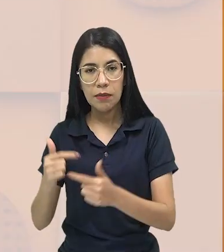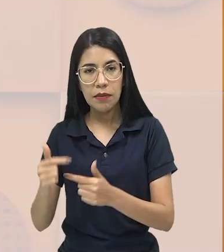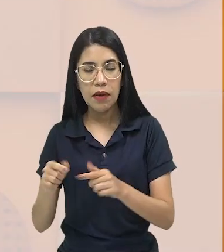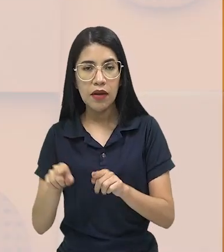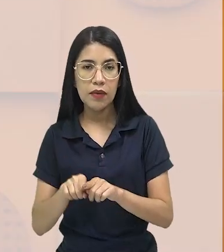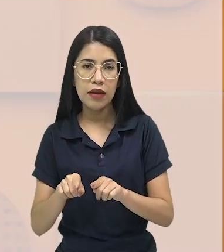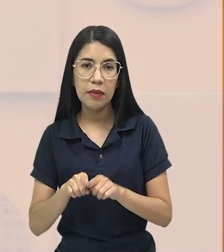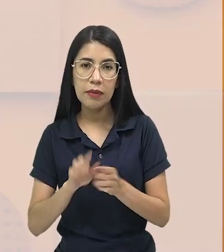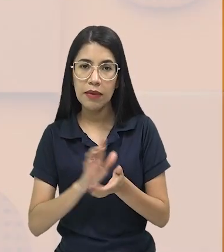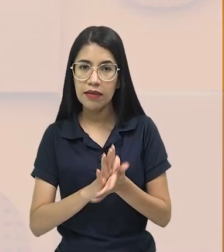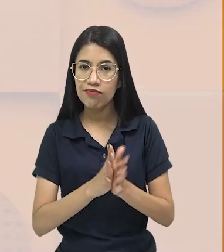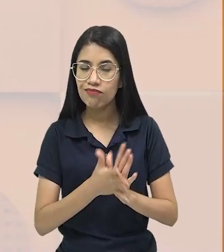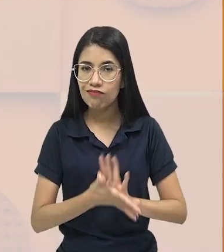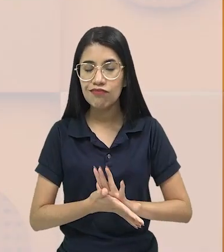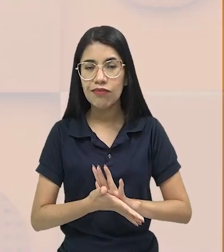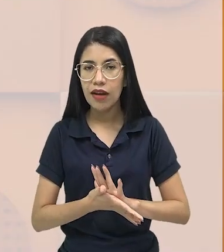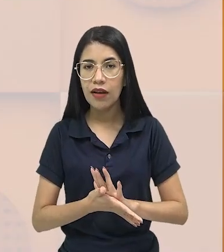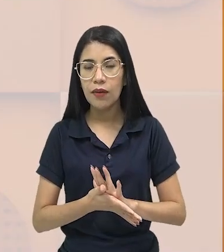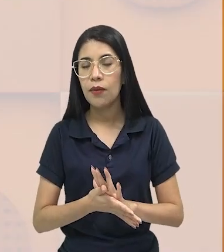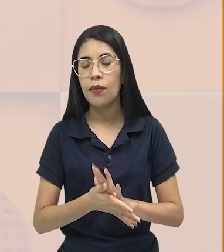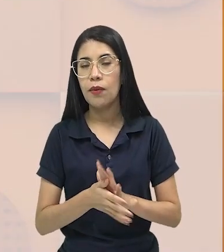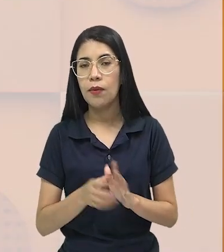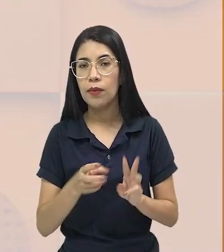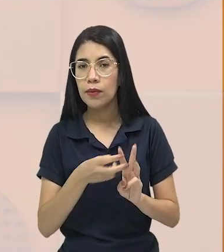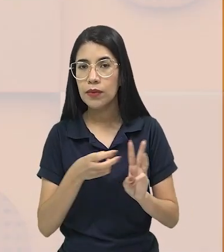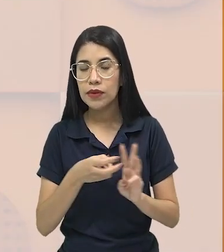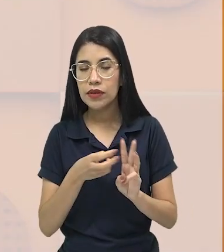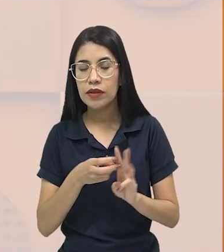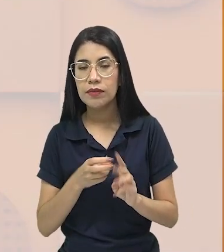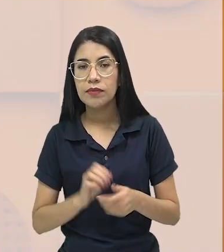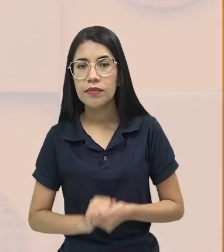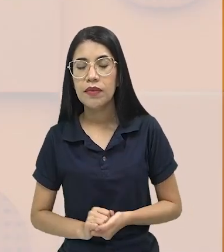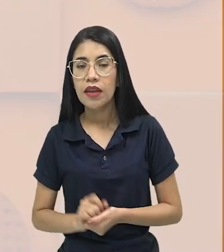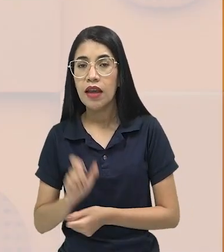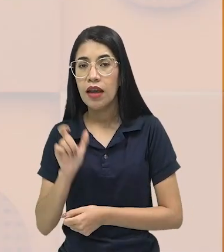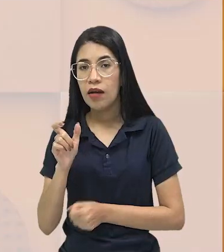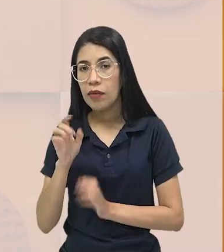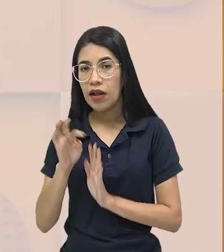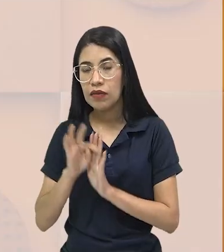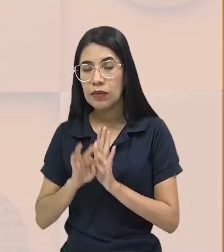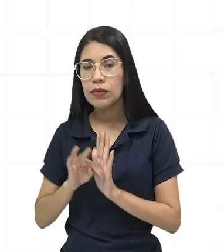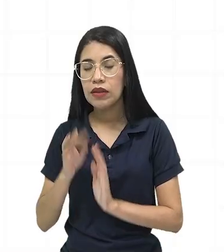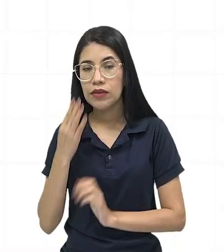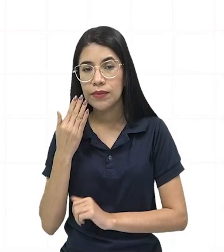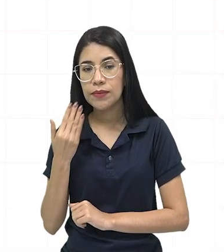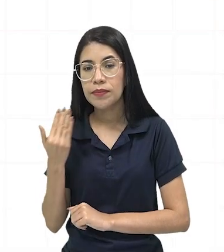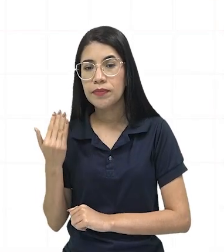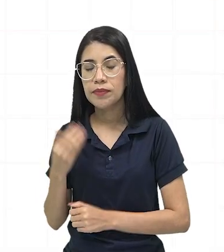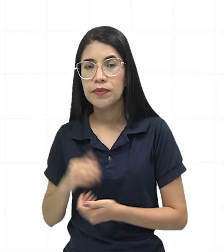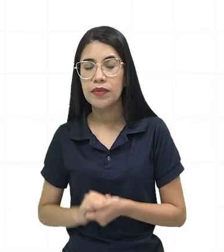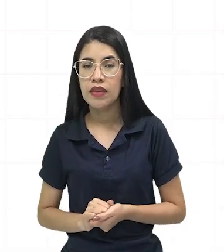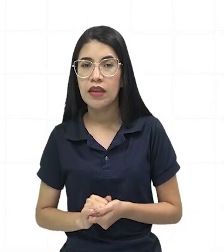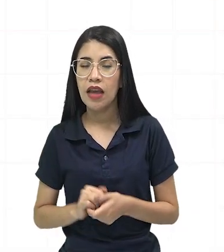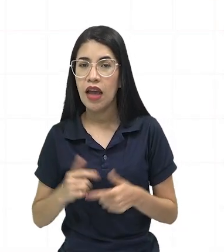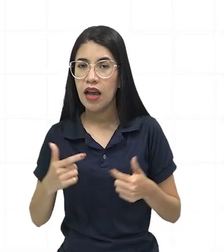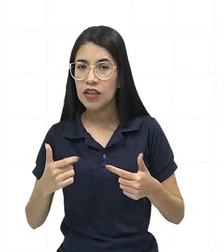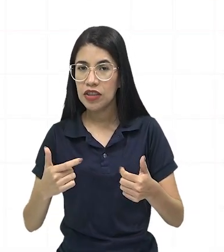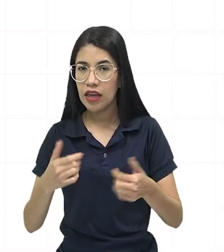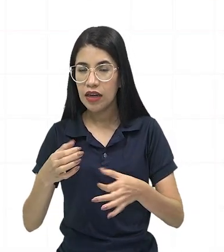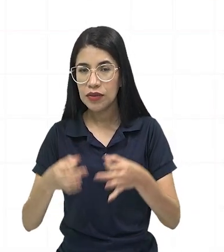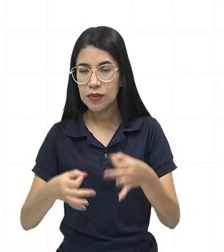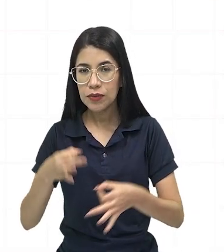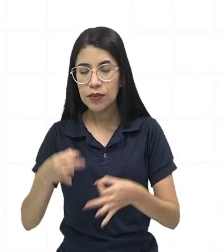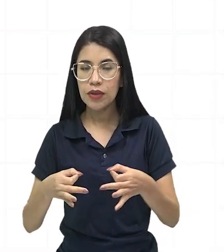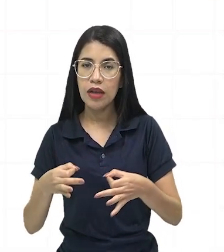de extermínio. Aquele termo exposto ali no nosso texto, vamos voltar novamente no texto, ali guerra justa, ela só